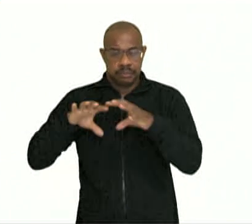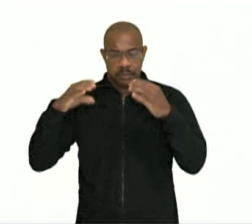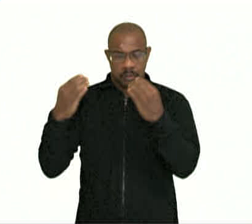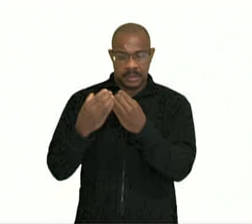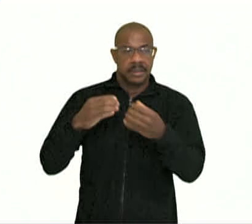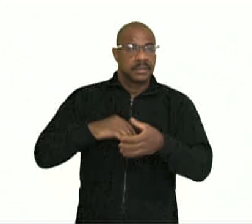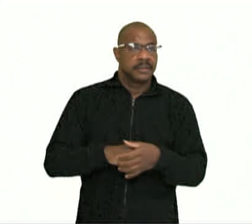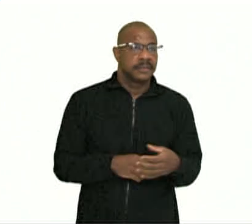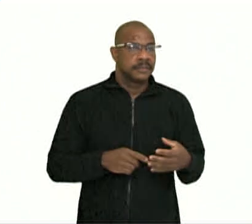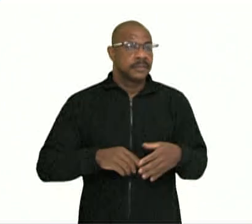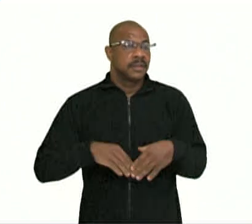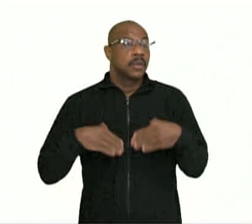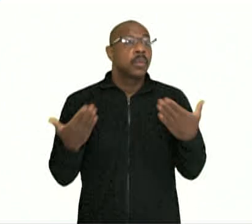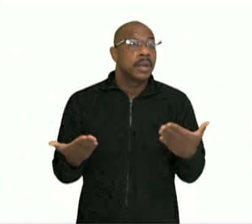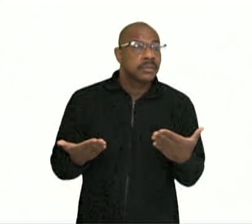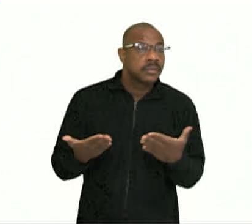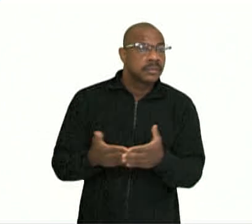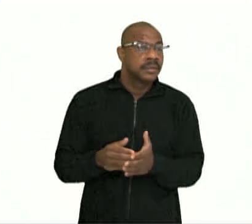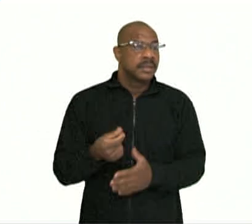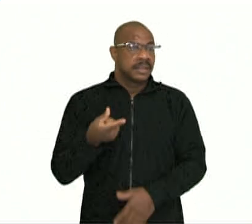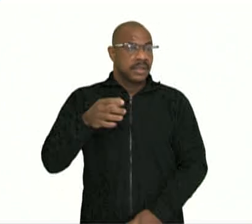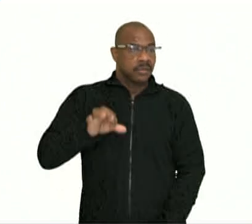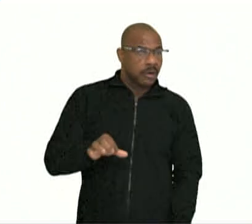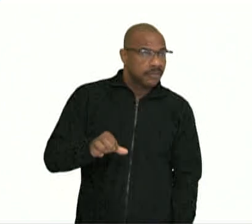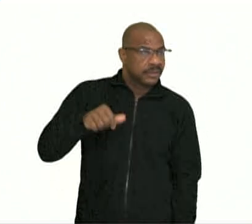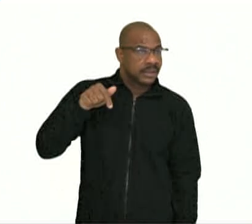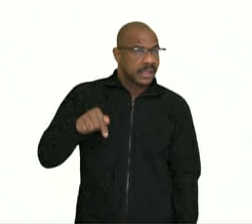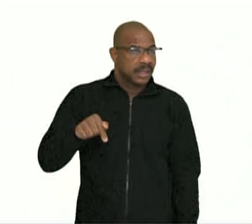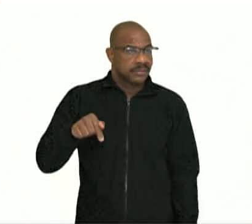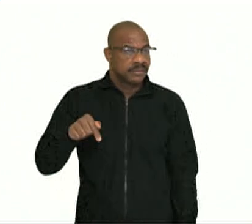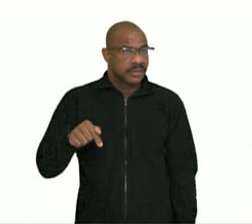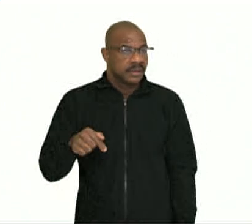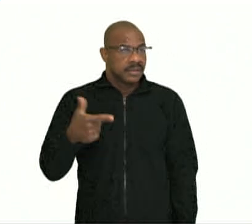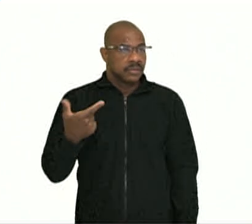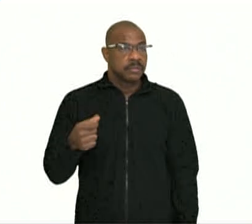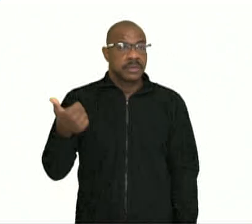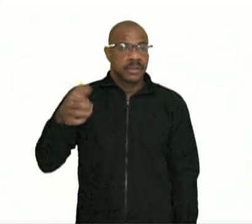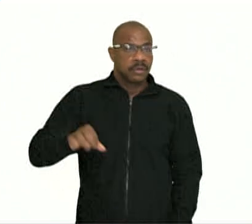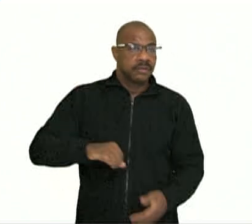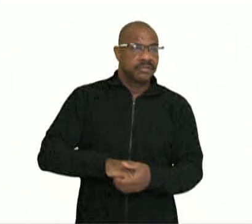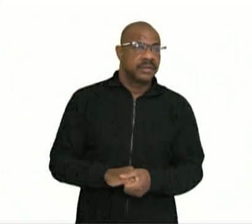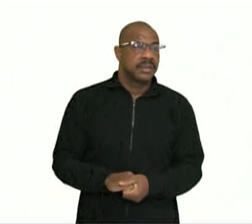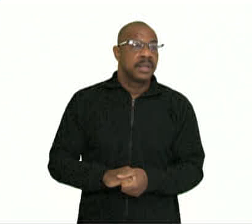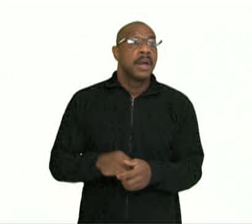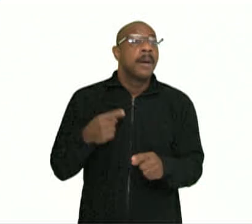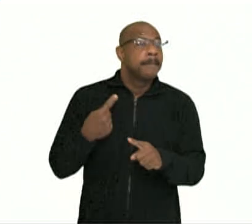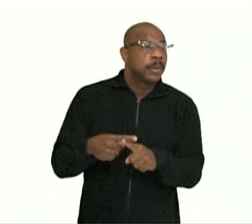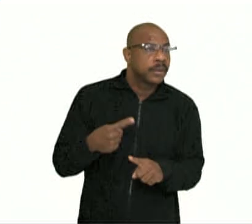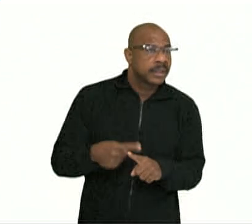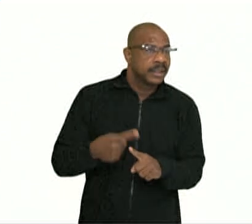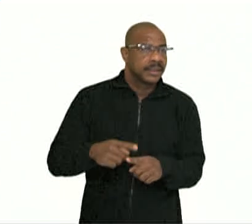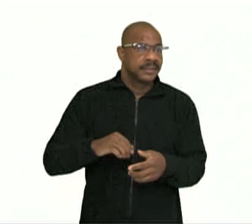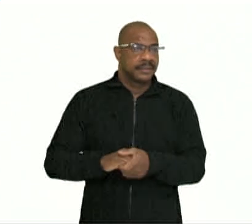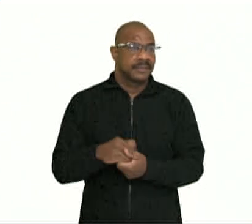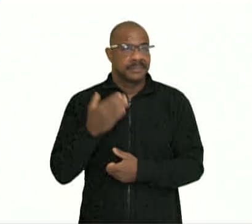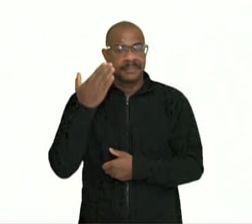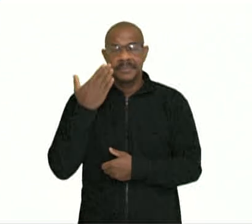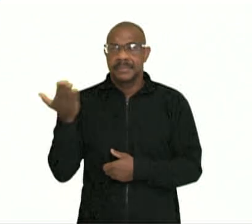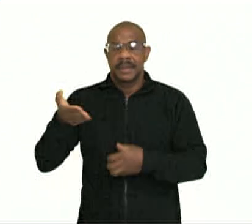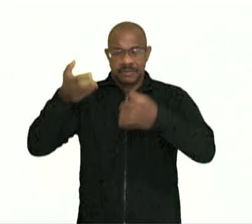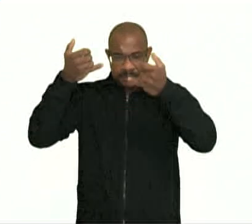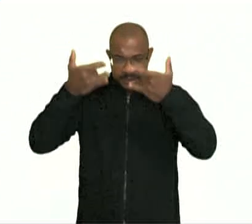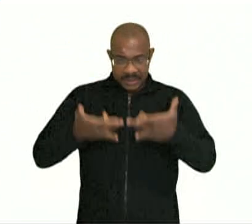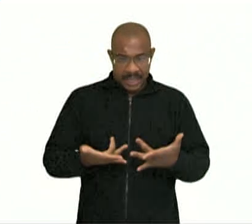19/7/2019. Por quê? Para falar sobre os 50 anos do homem na Lua e seu legado. Então, aqui,